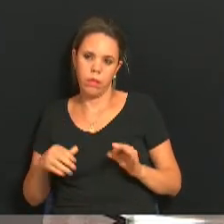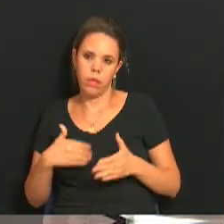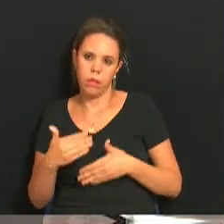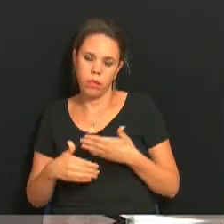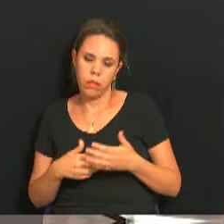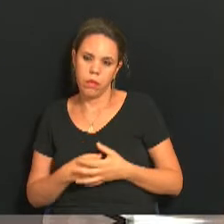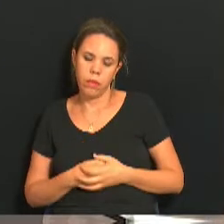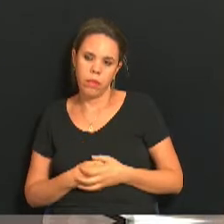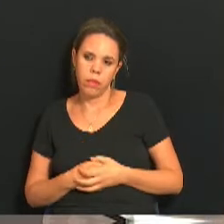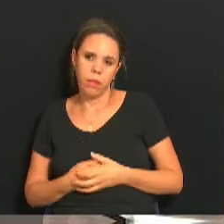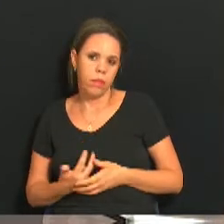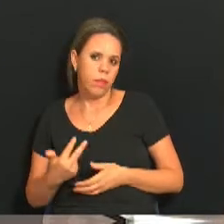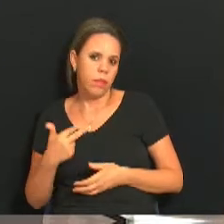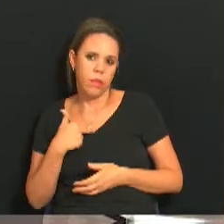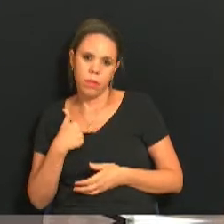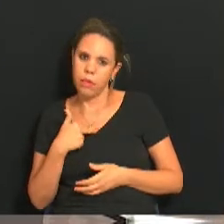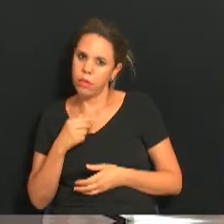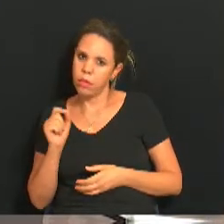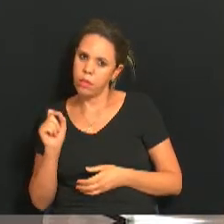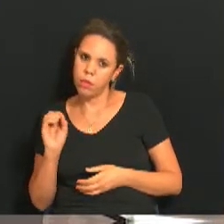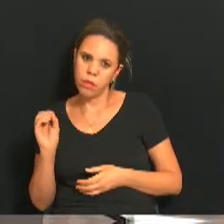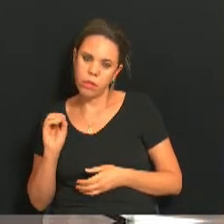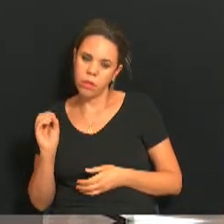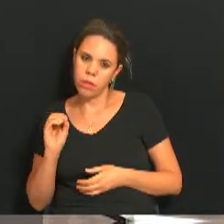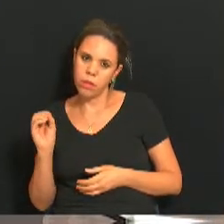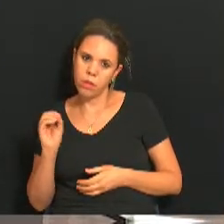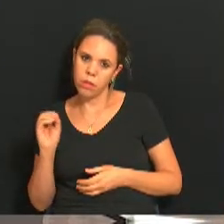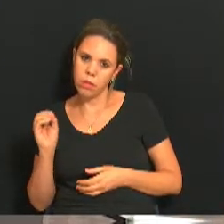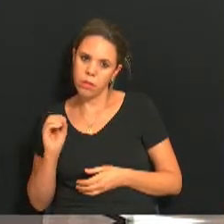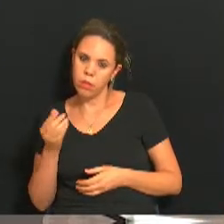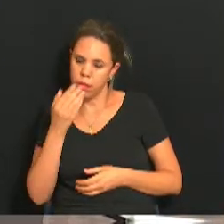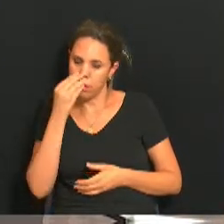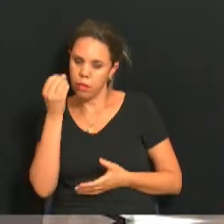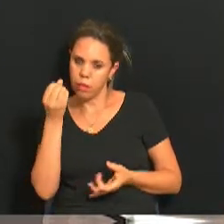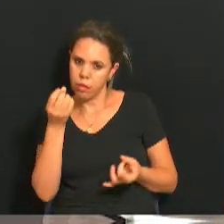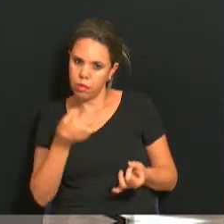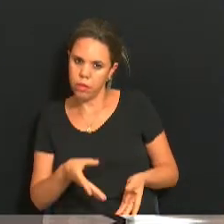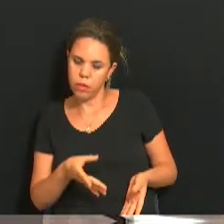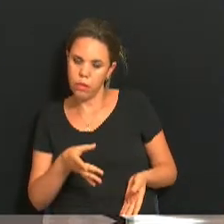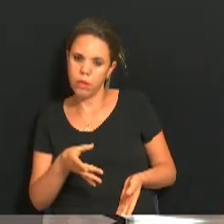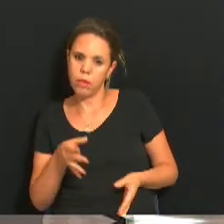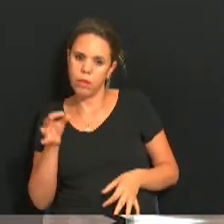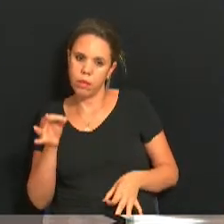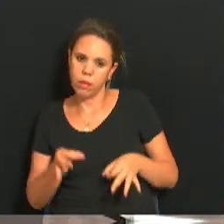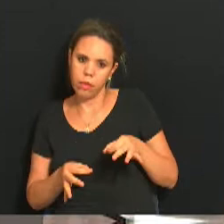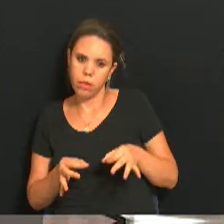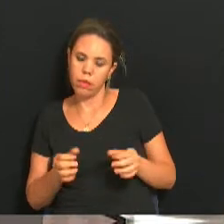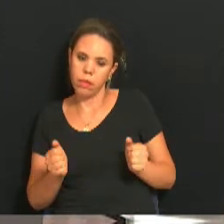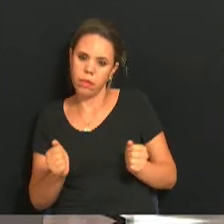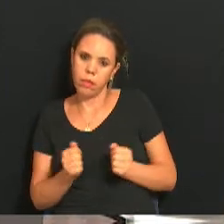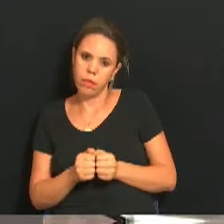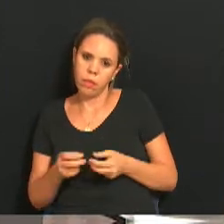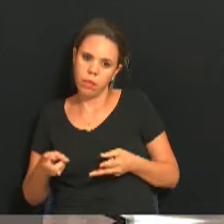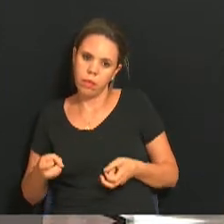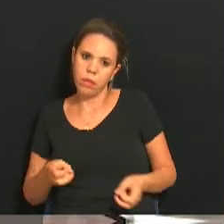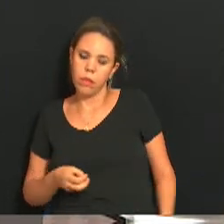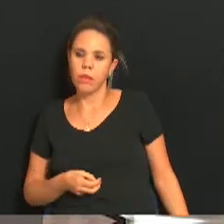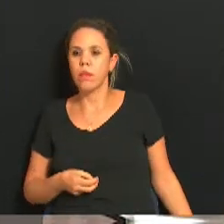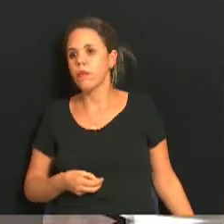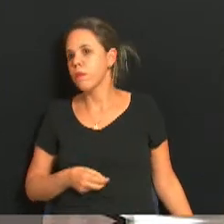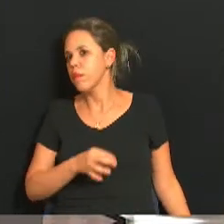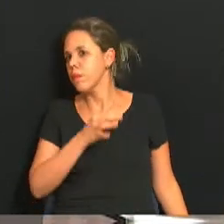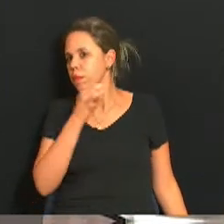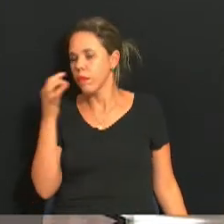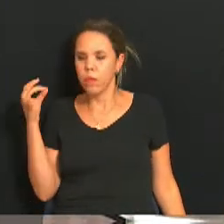que nós não podemos de maneira alguma deixar de lado o técnico mas também o juízo e eu percebi está muito bem